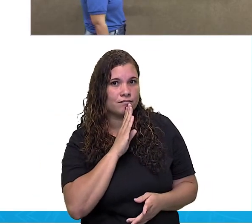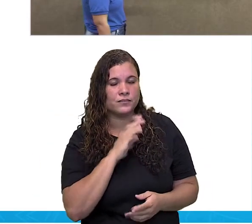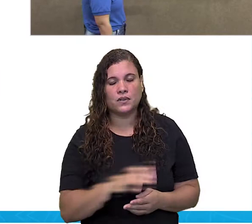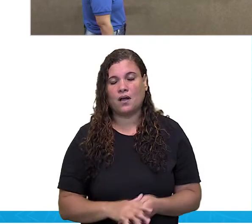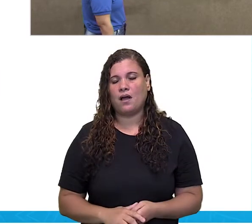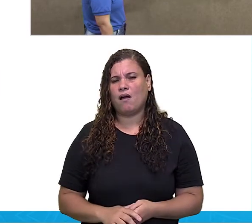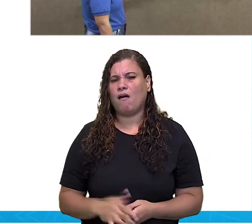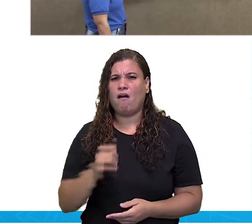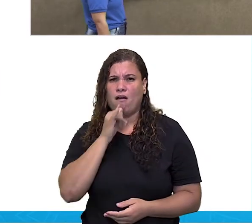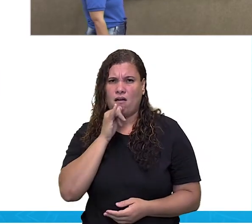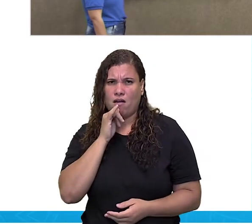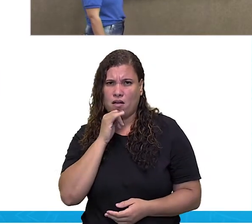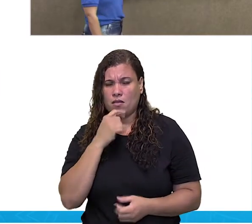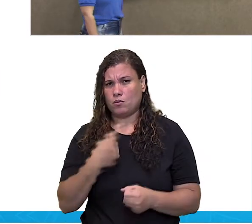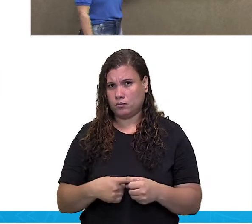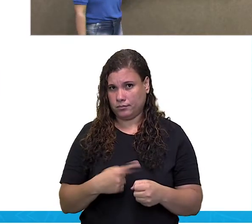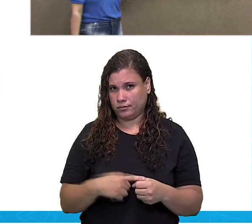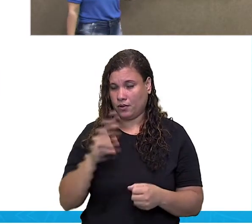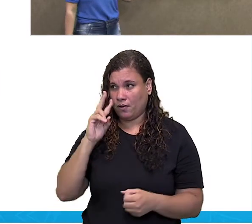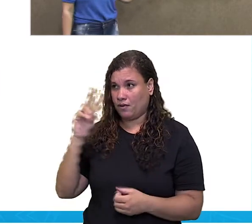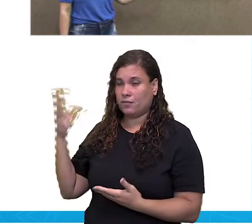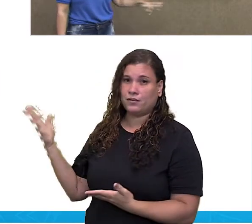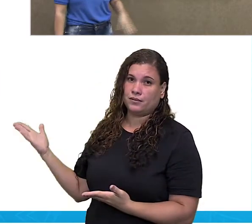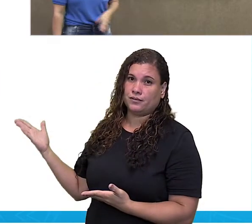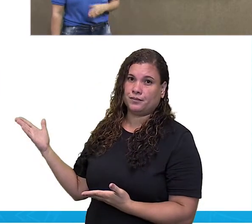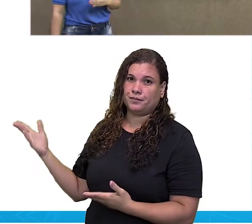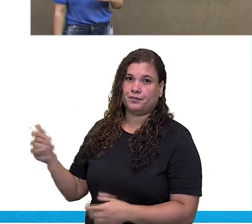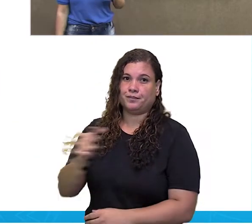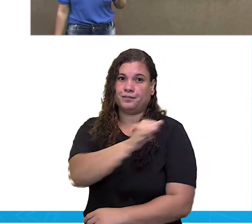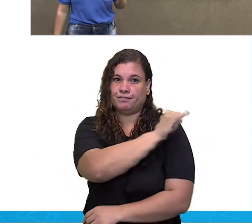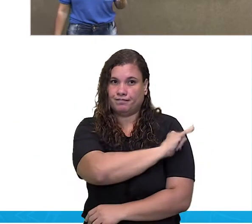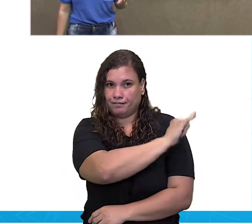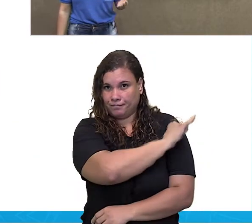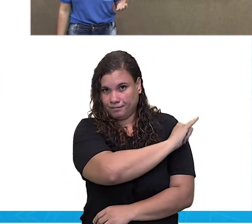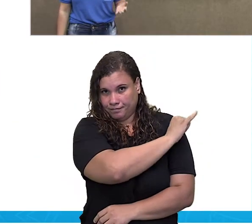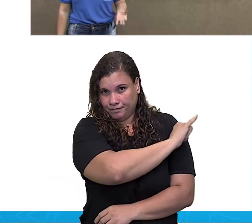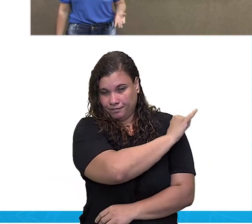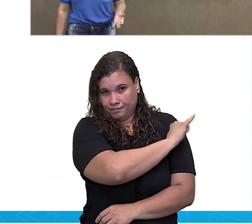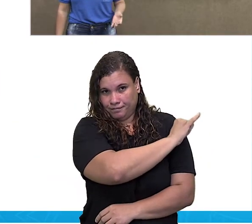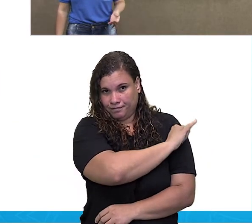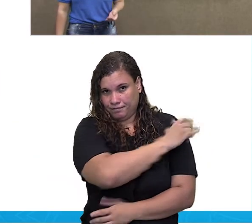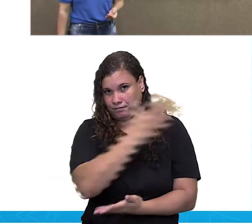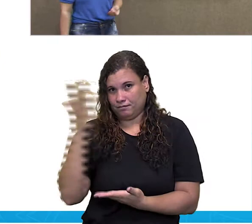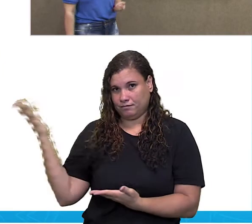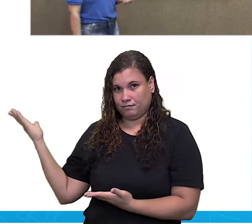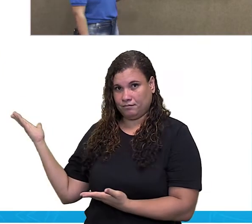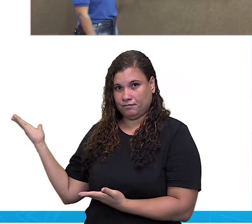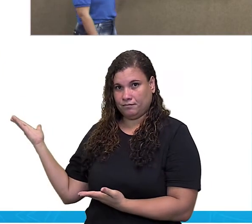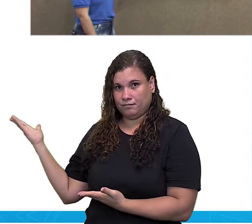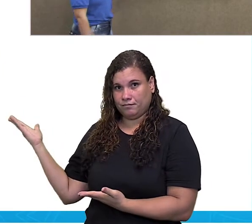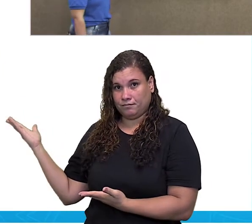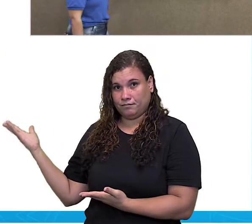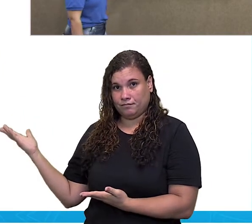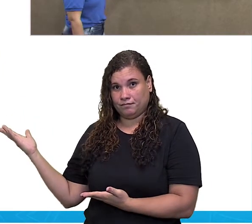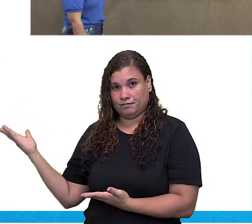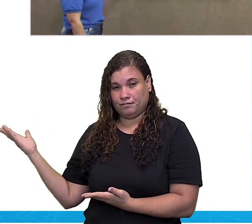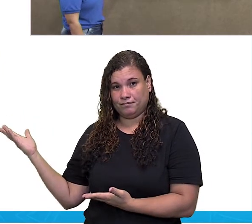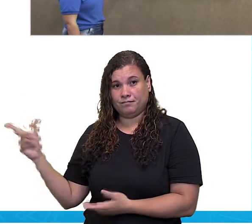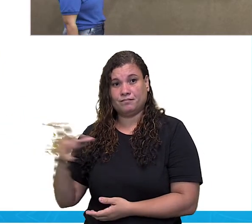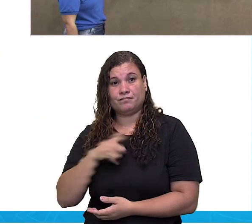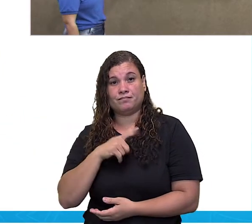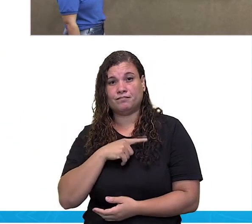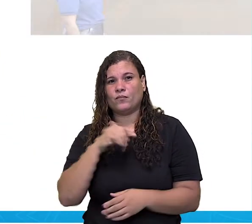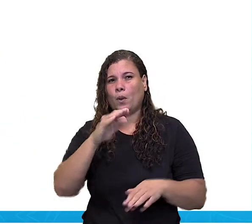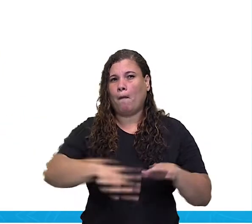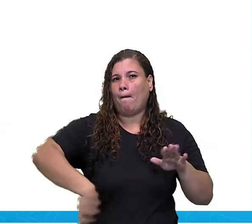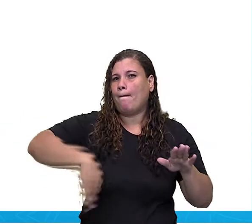de Janeiro. Aqui eu coloquei Niterói, mas Rio de Janeiro tem inúmeras praias. Não só as praias, mas